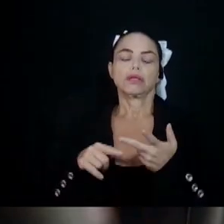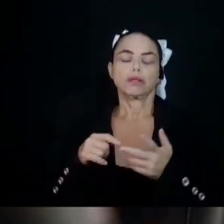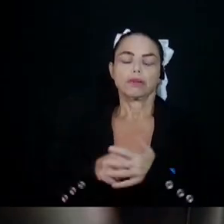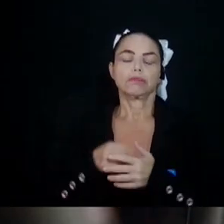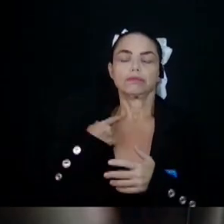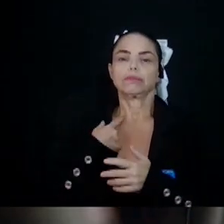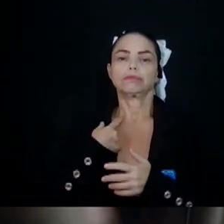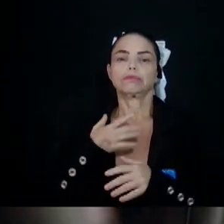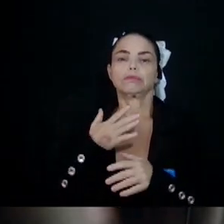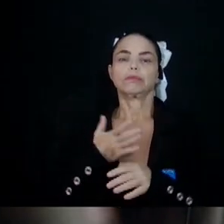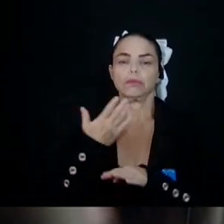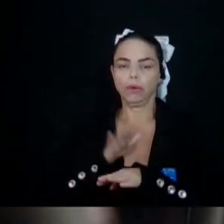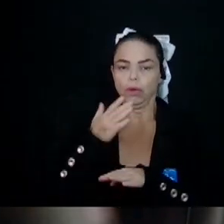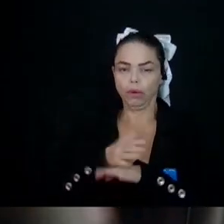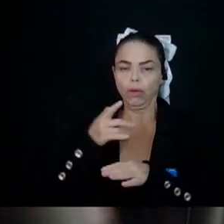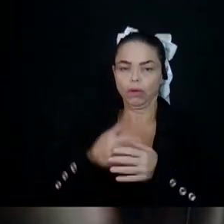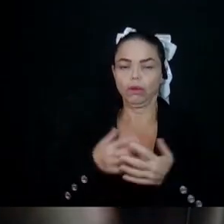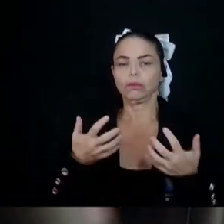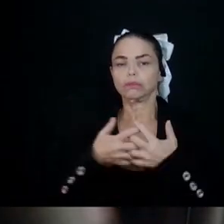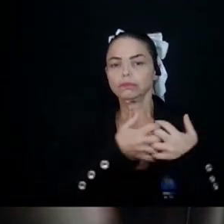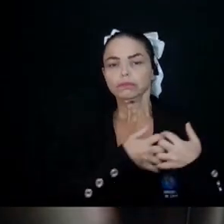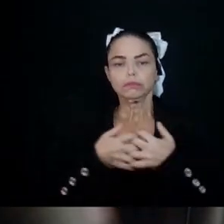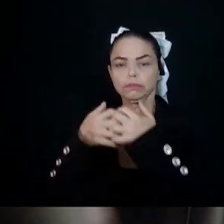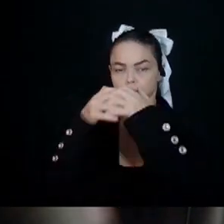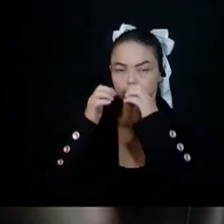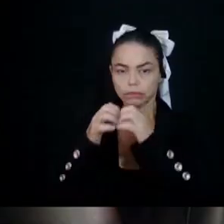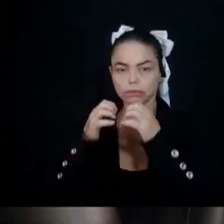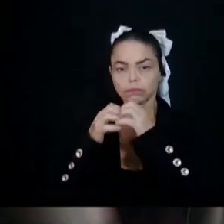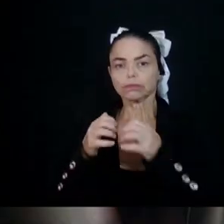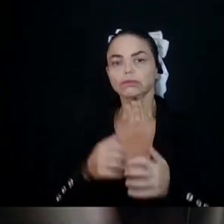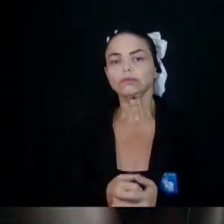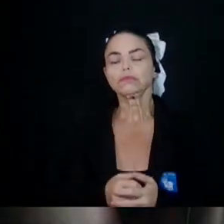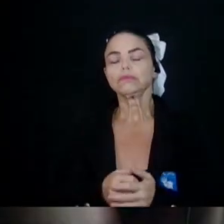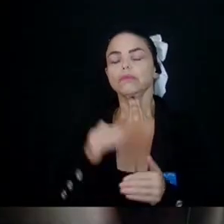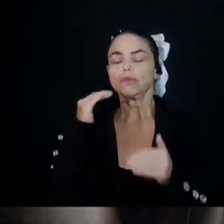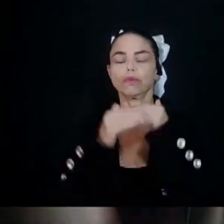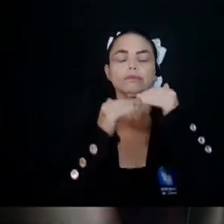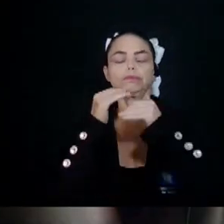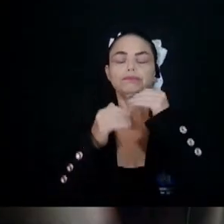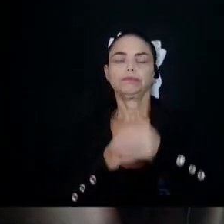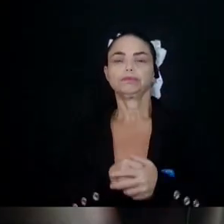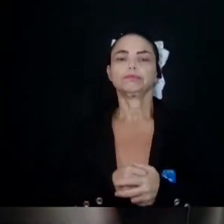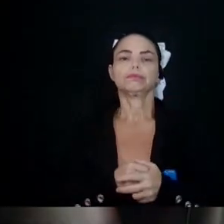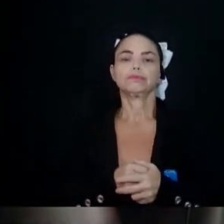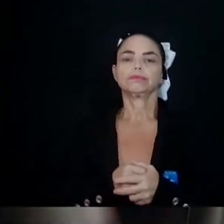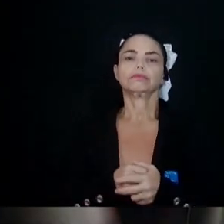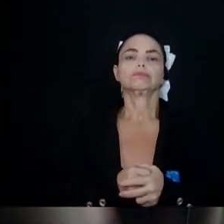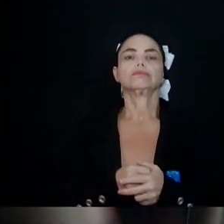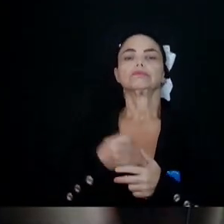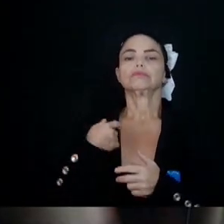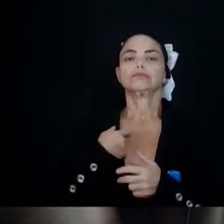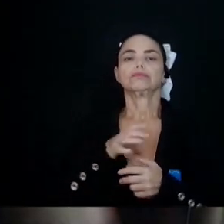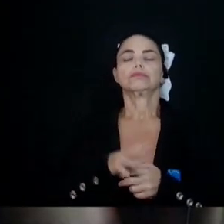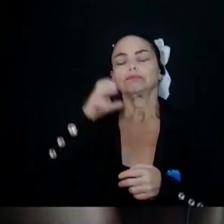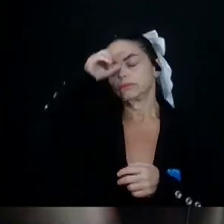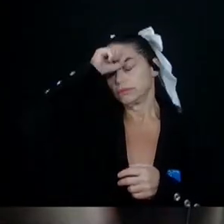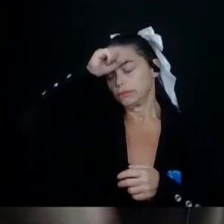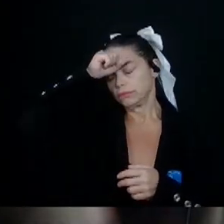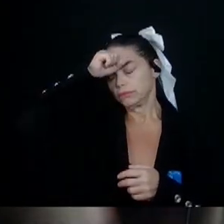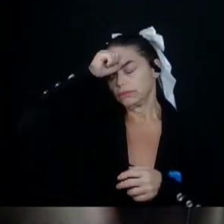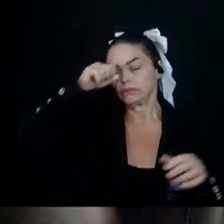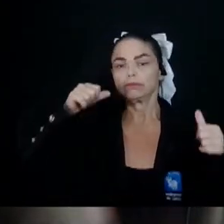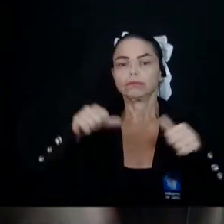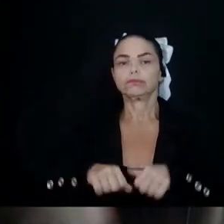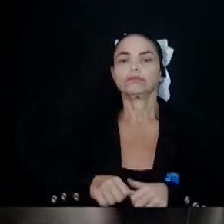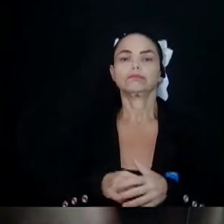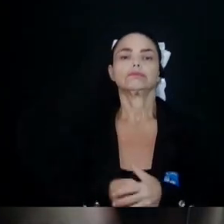partes importantes, né? Conexões neuronais importantes para o desenvolvimento cognitivo, né, de aprendizado da criança e